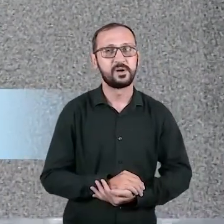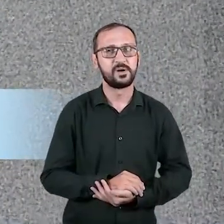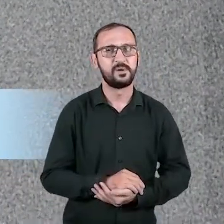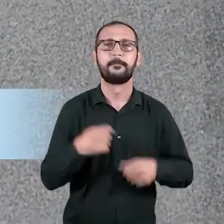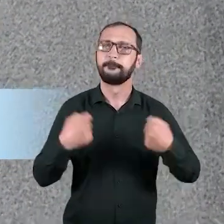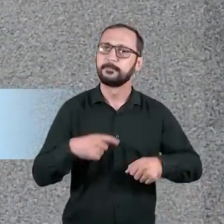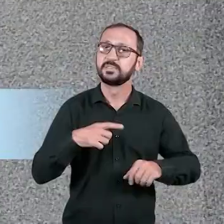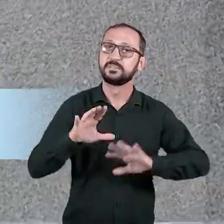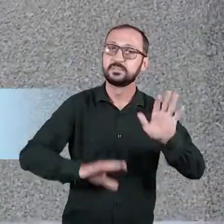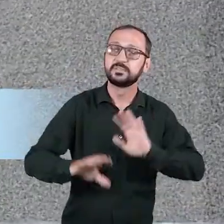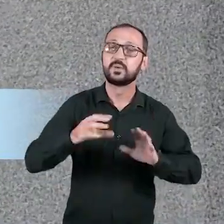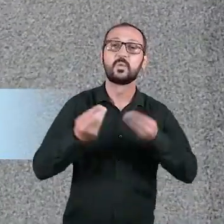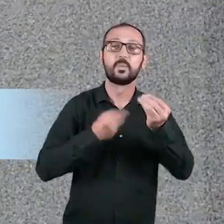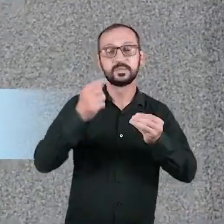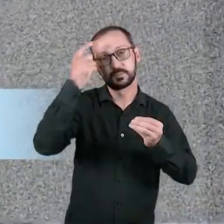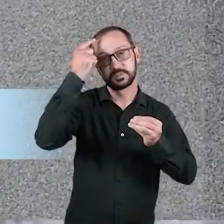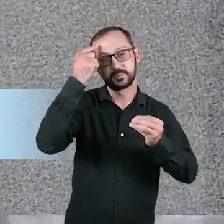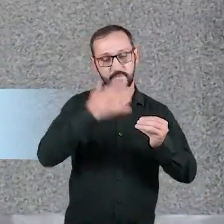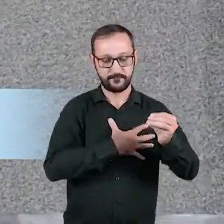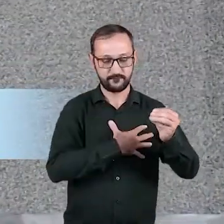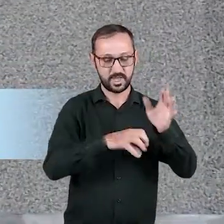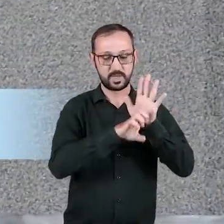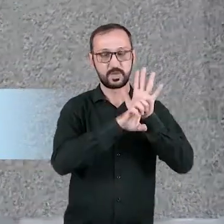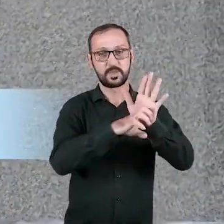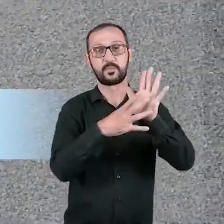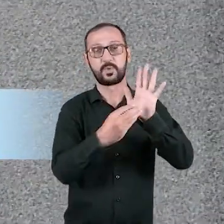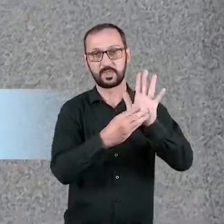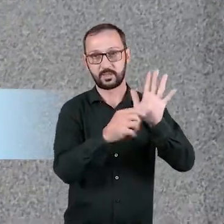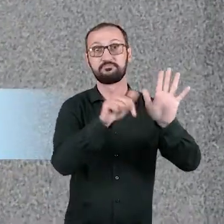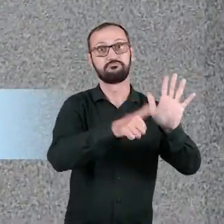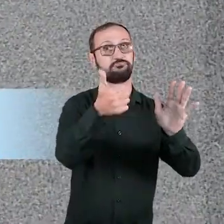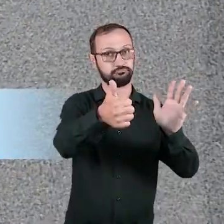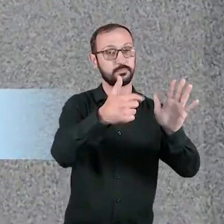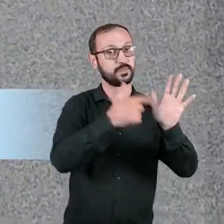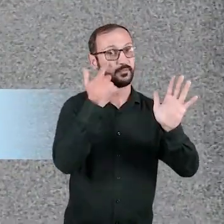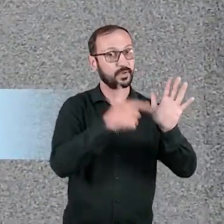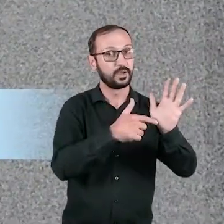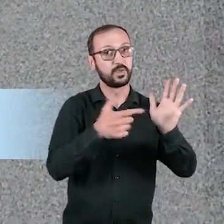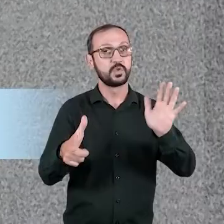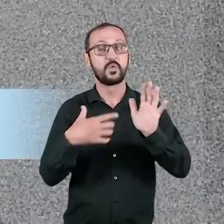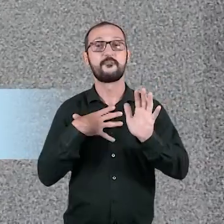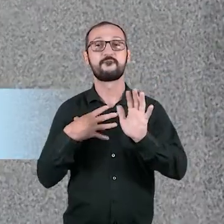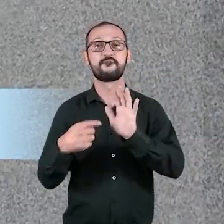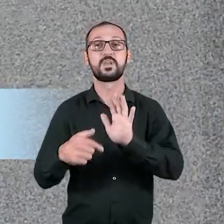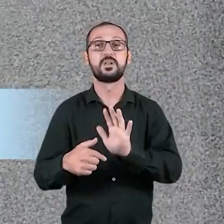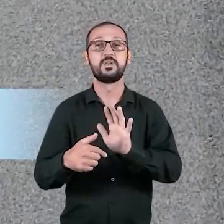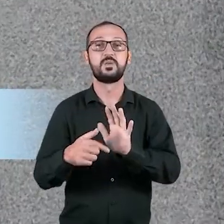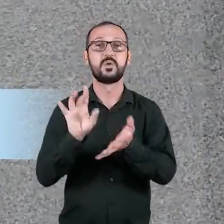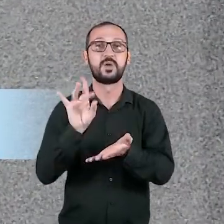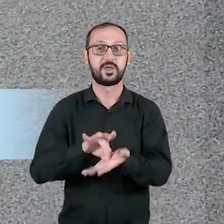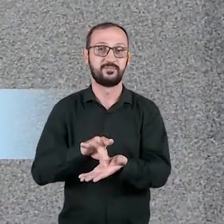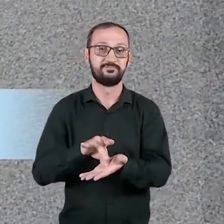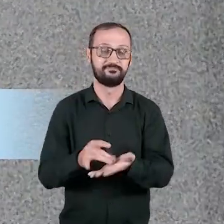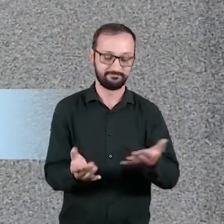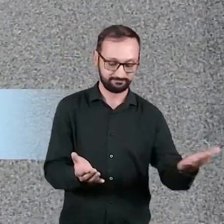precisa trabalhar com ela esse filho ideal e esse filho real. Ela vai ter que olhar isso. Infelizmente,